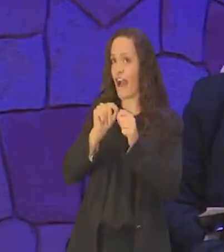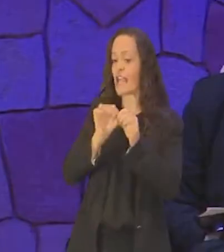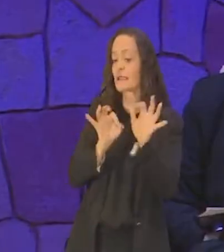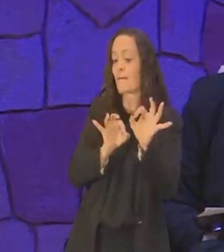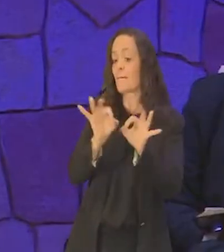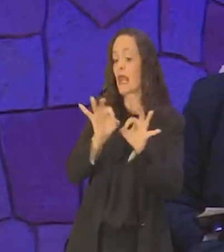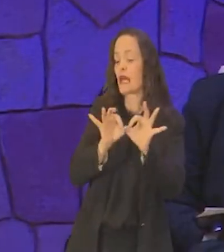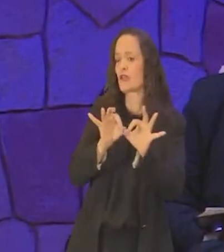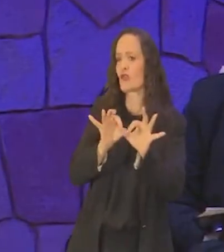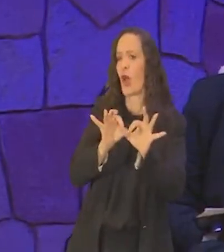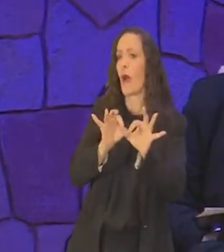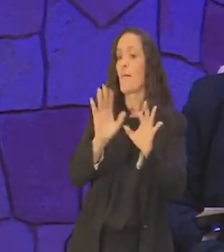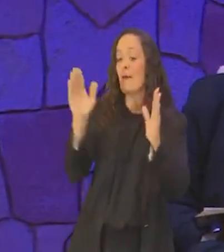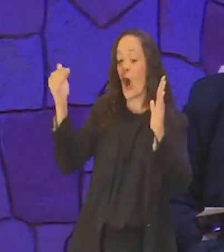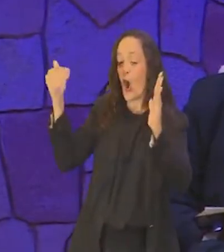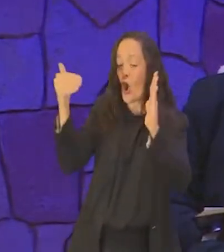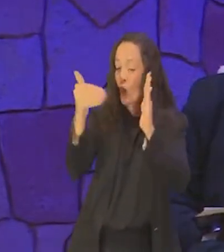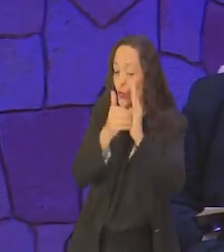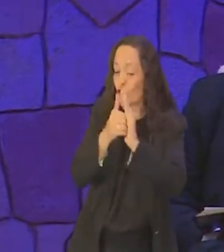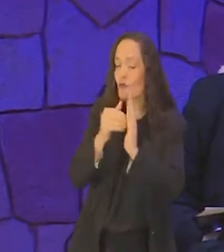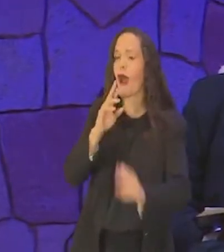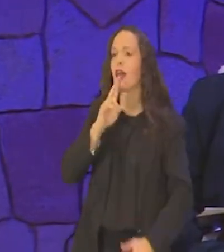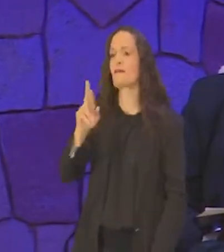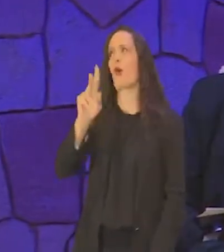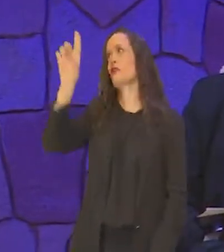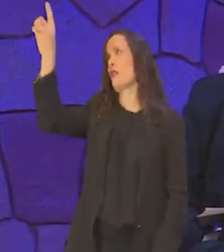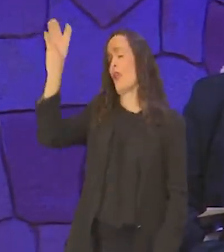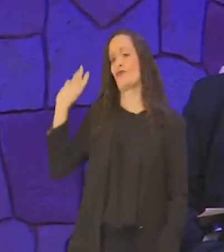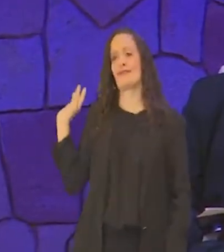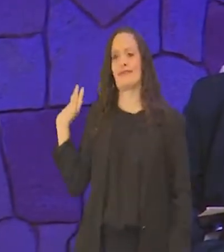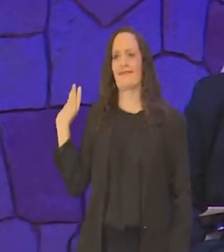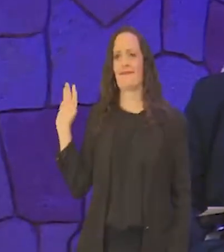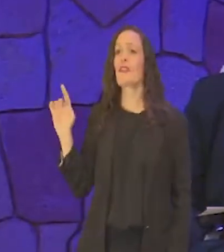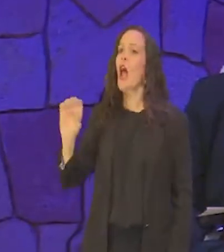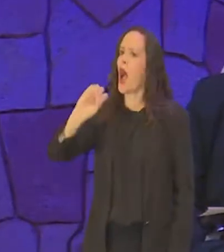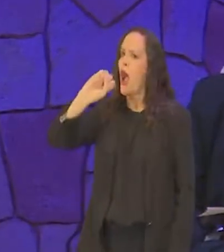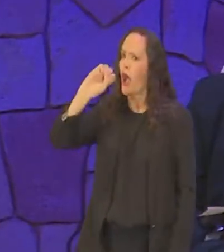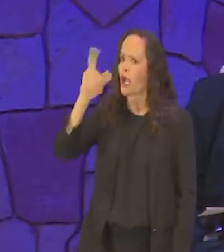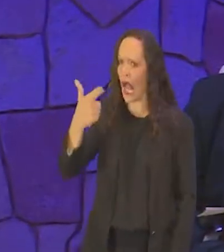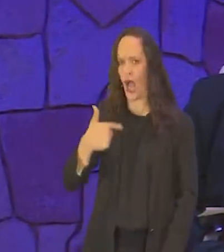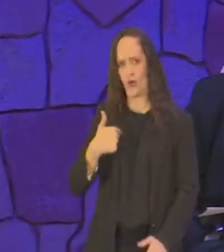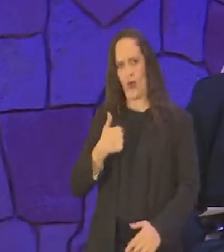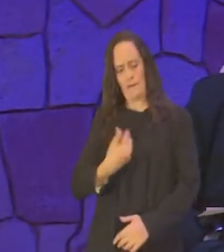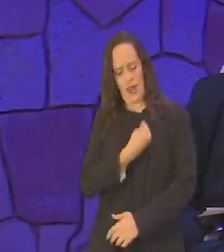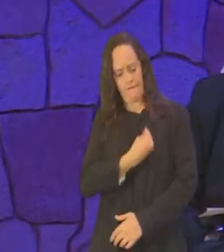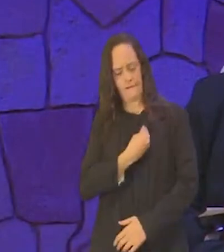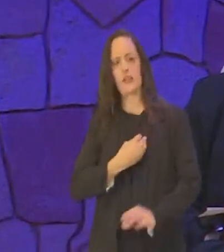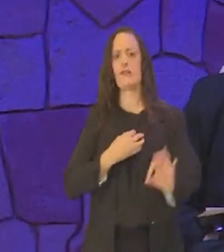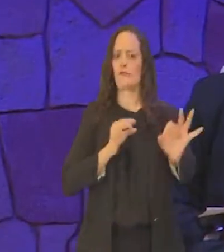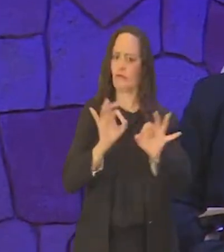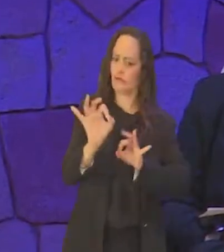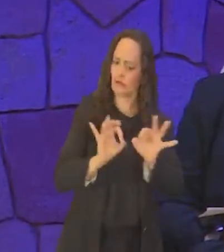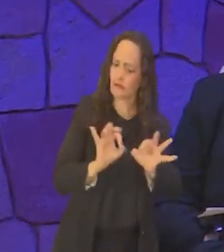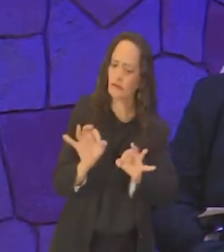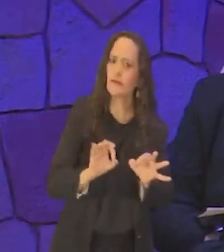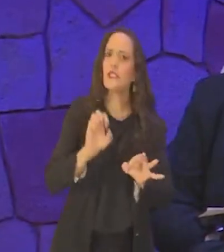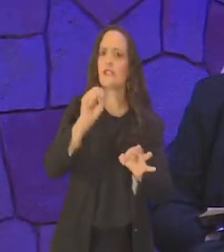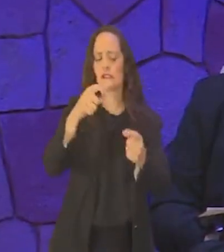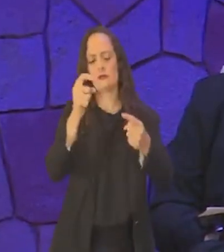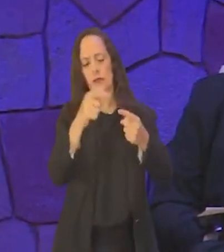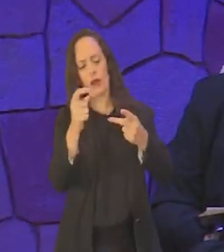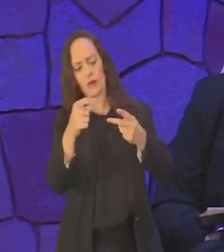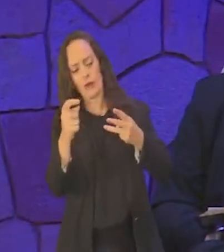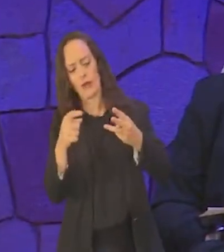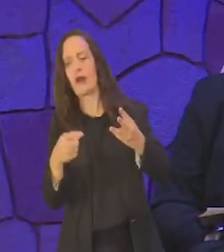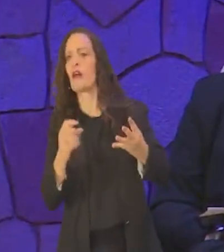resposta, ela vem do Senhor. É nossa responsabilidade de fato fazermos plano. Isso não exime a nossa